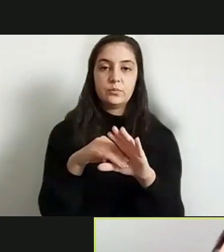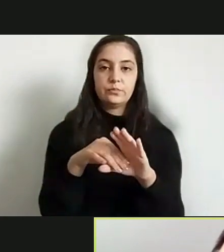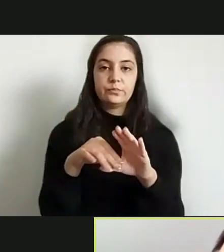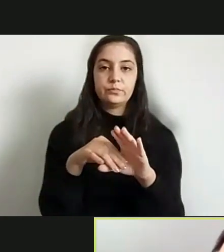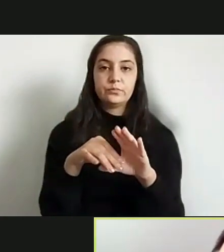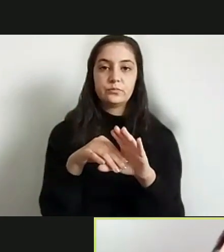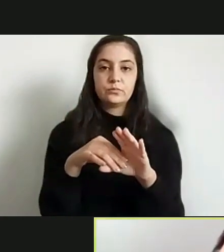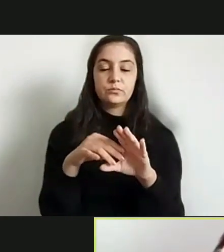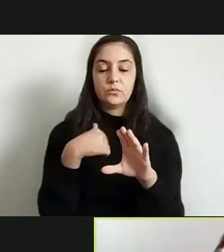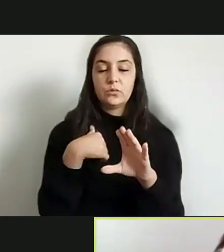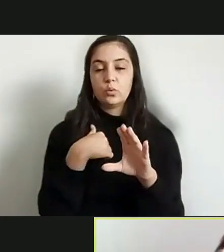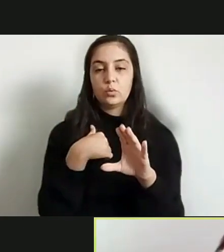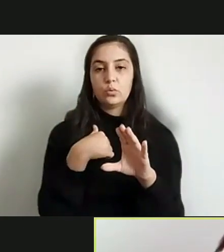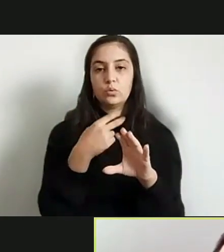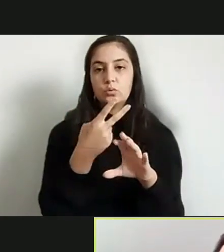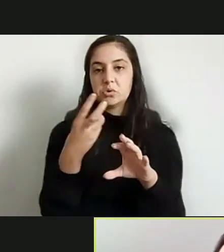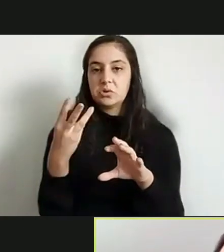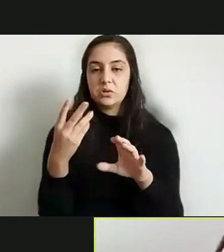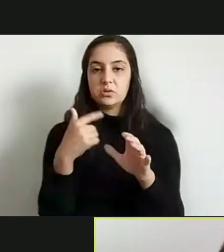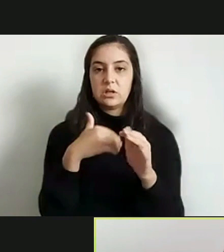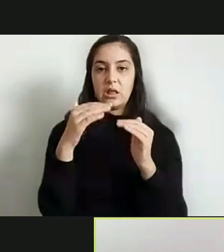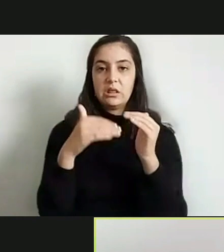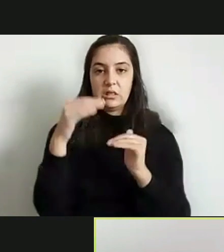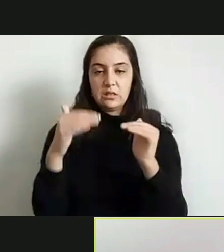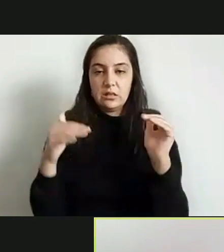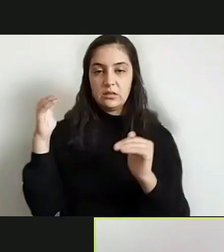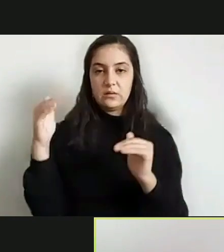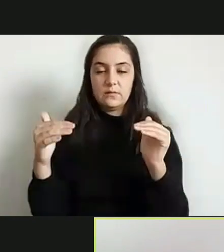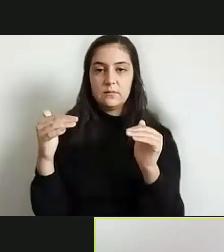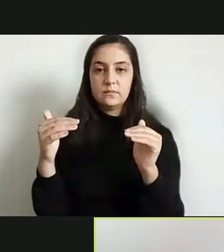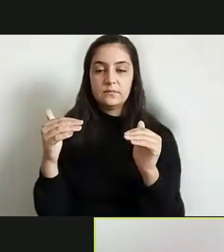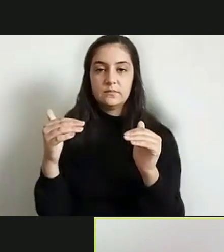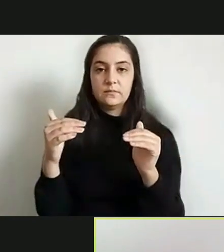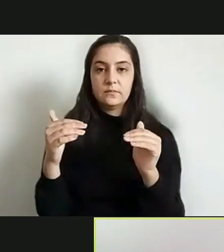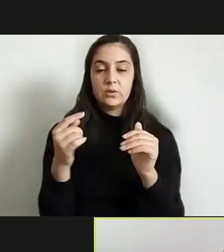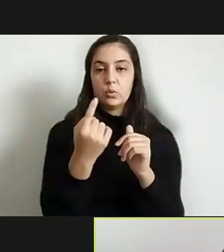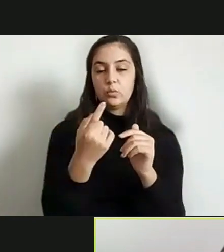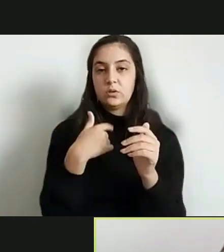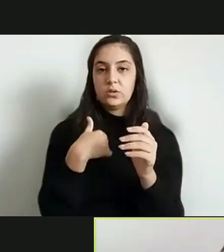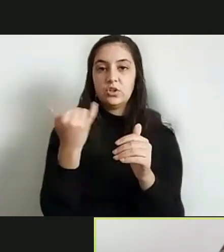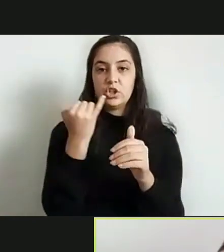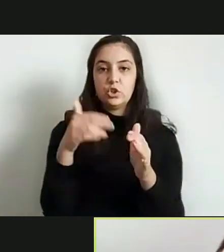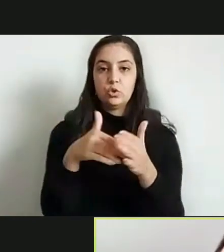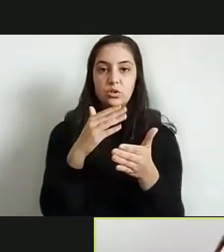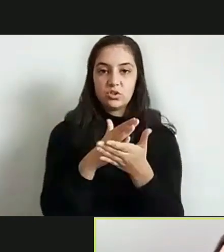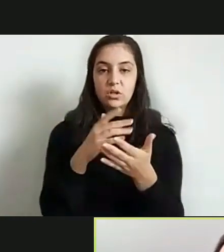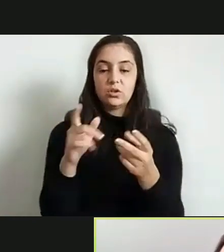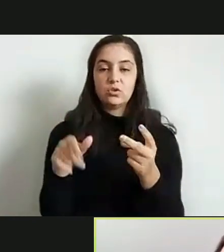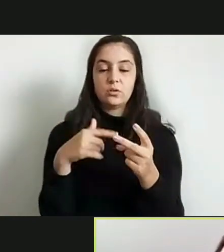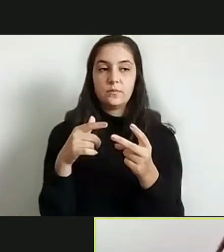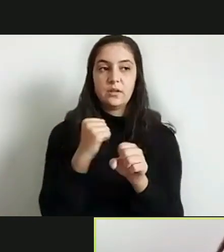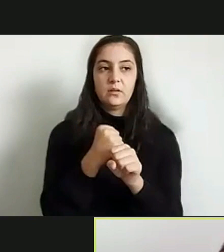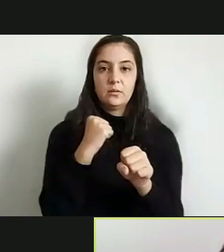Eu posso dar 2 ou 3, eles estão a níveis diferentes de consolidação. Um deles é o do município de Cascais, que está a